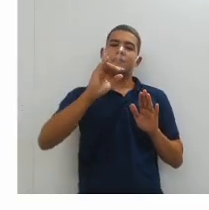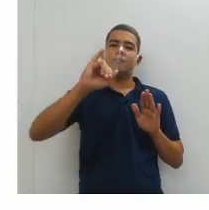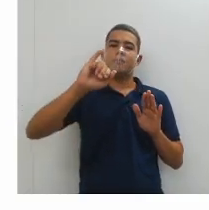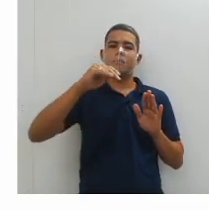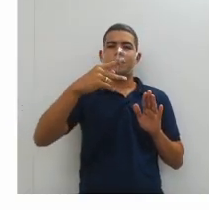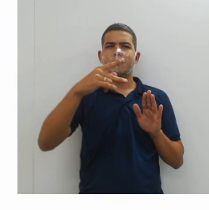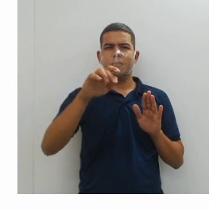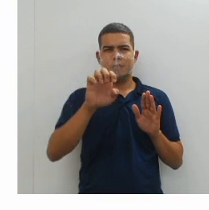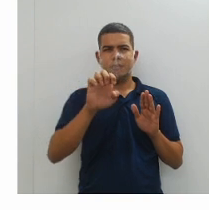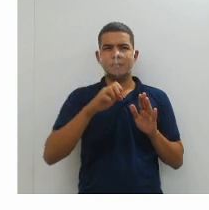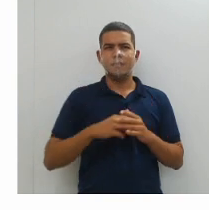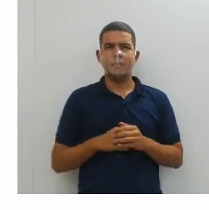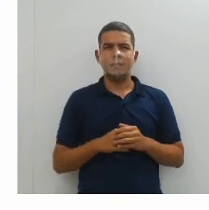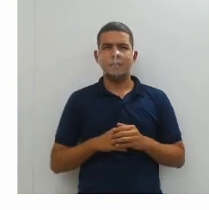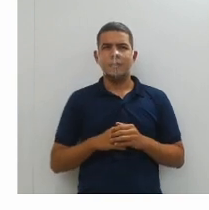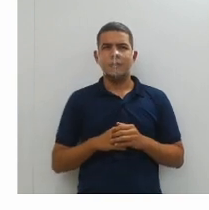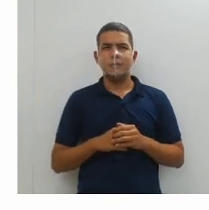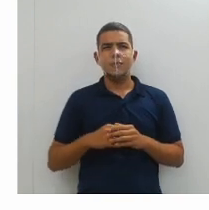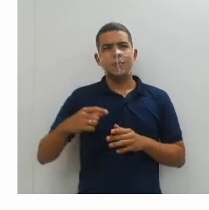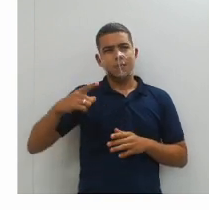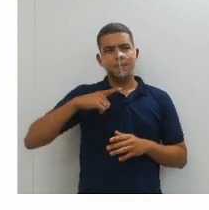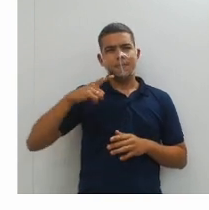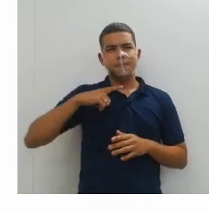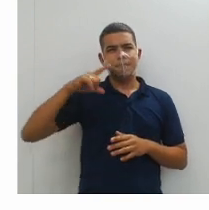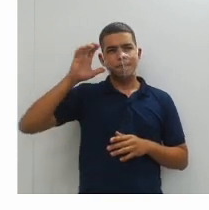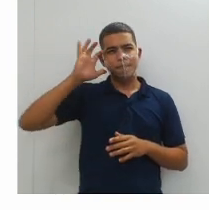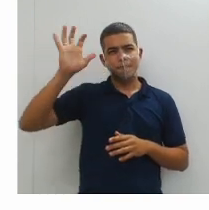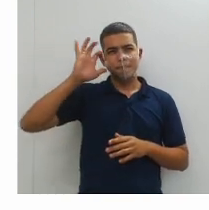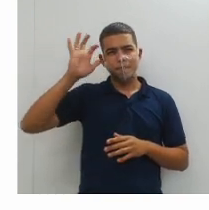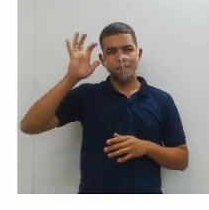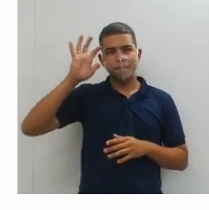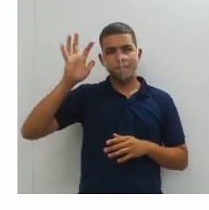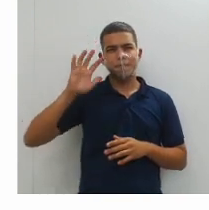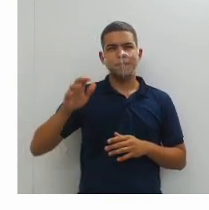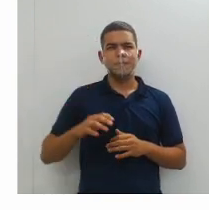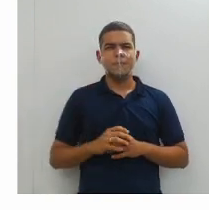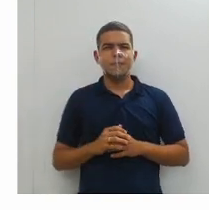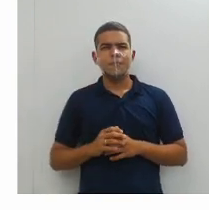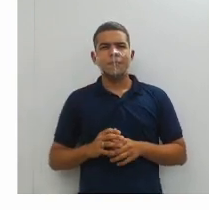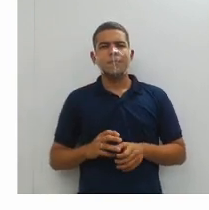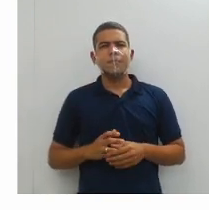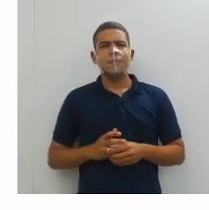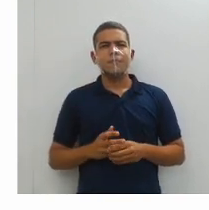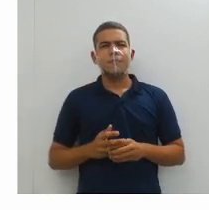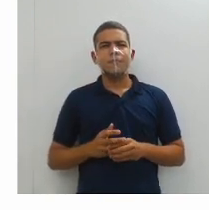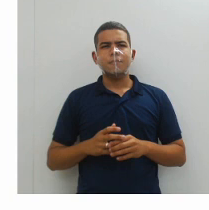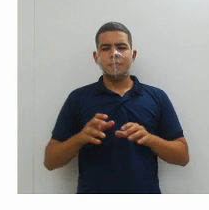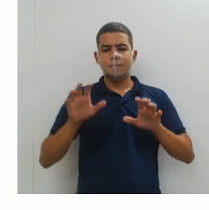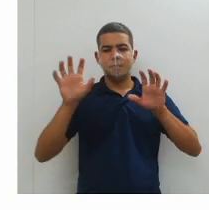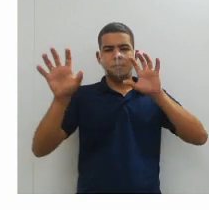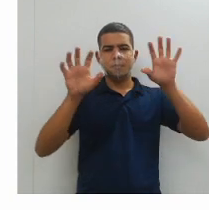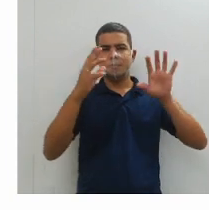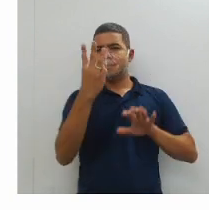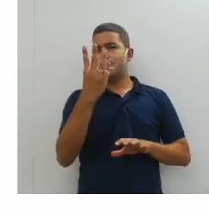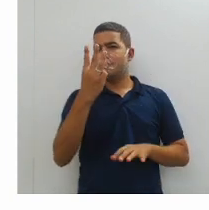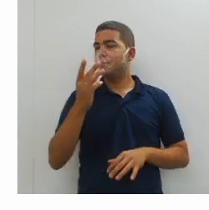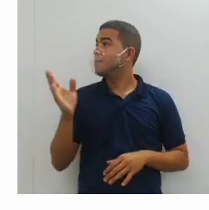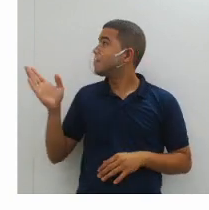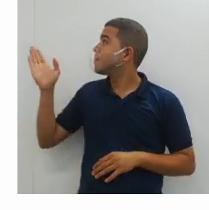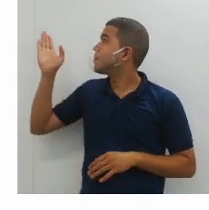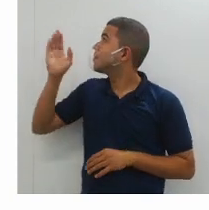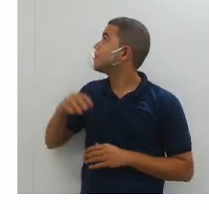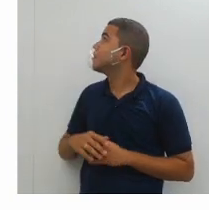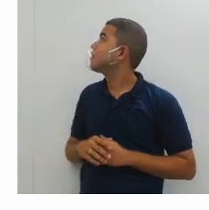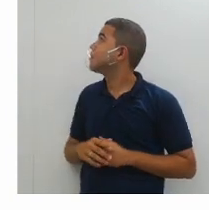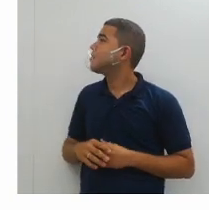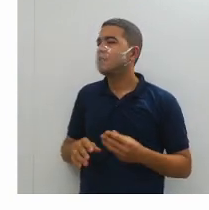o pensamento metodológico ou a teoria de Maquiavel se estrutura nessas três ideias.